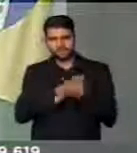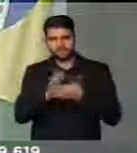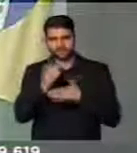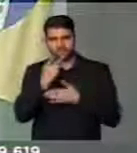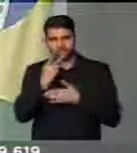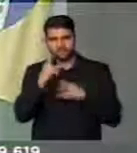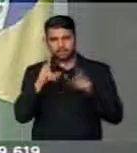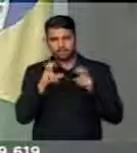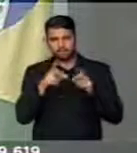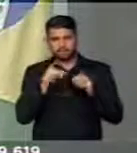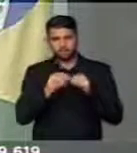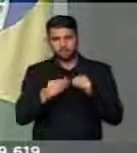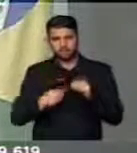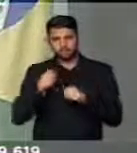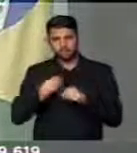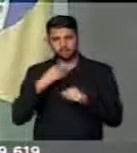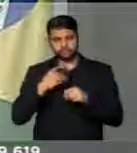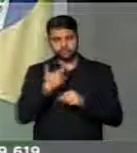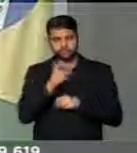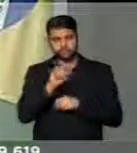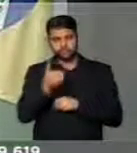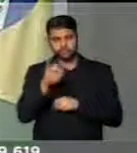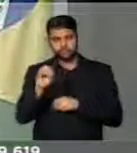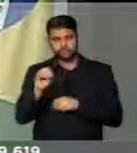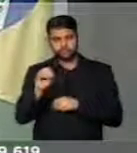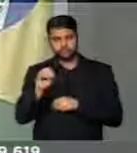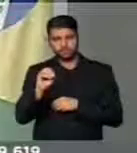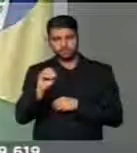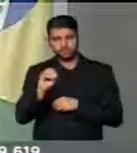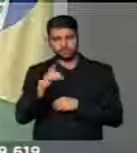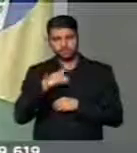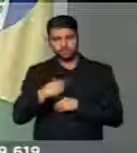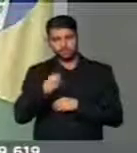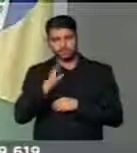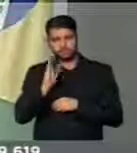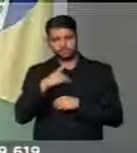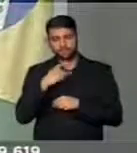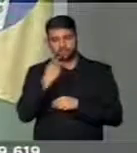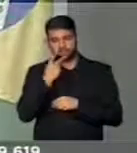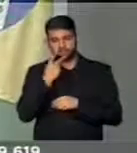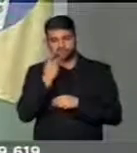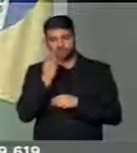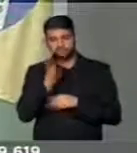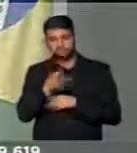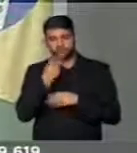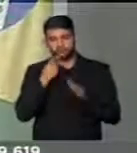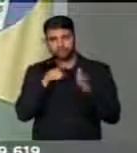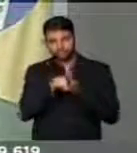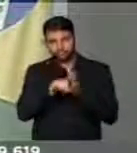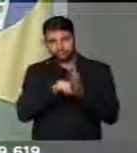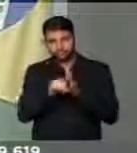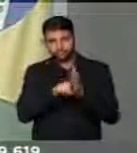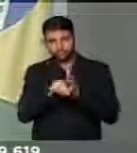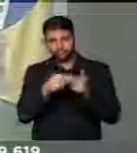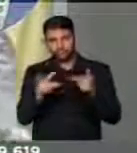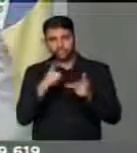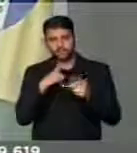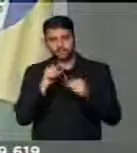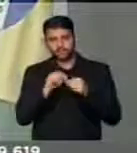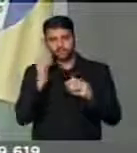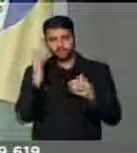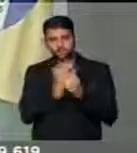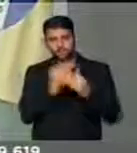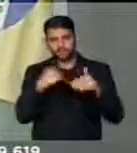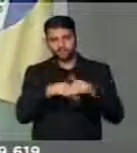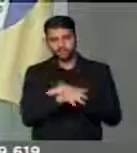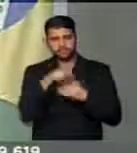dizem que esse assunto veio à tona em 2010 e que também já foi alvo de investigações e que também já foi